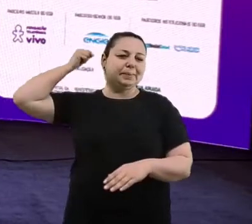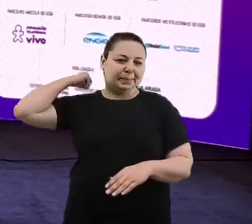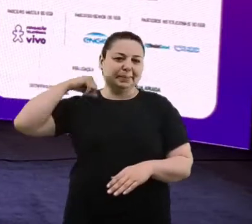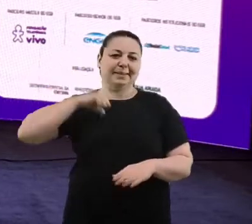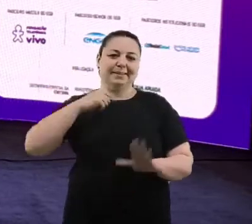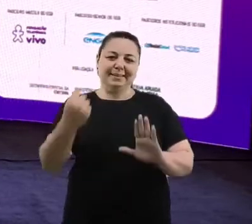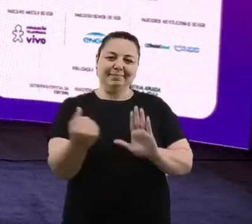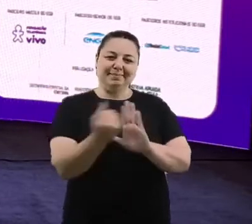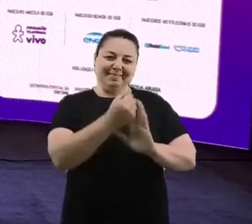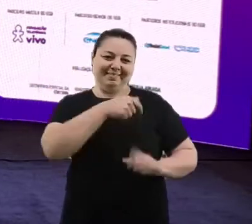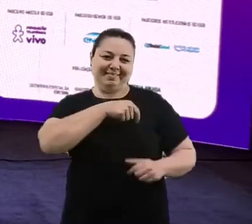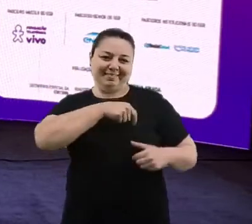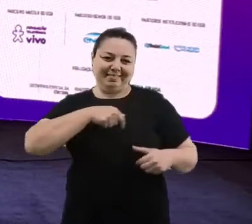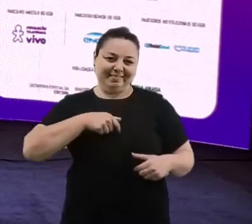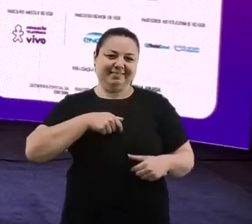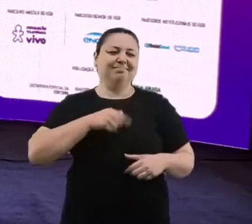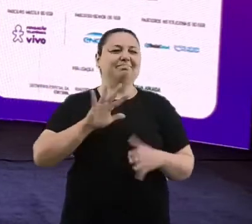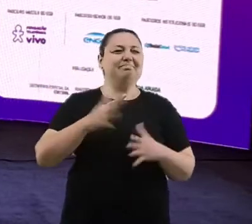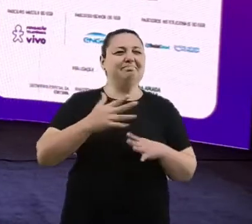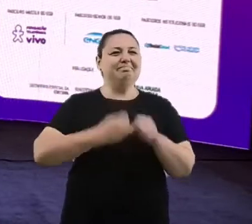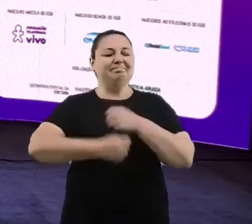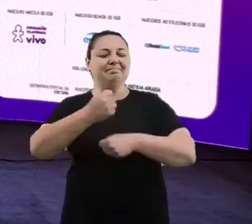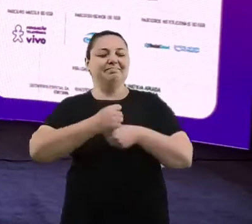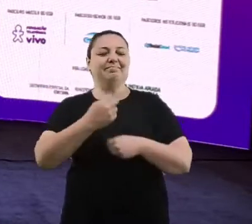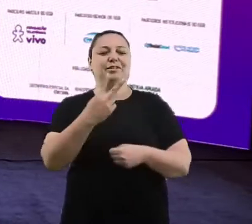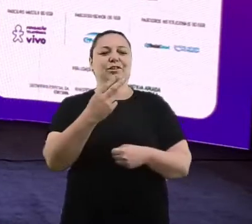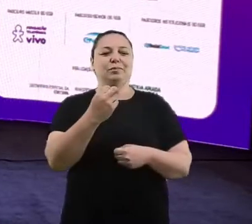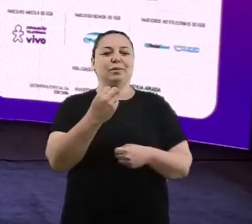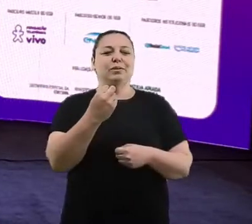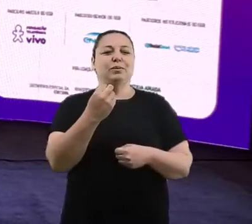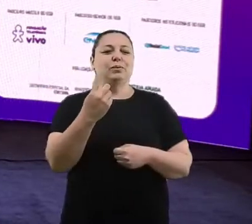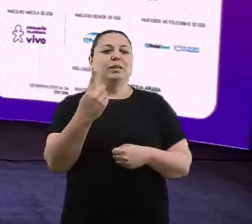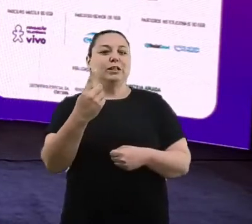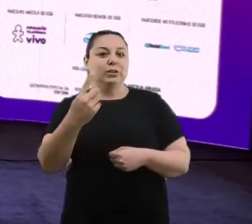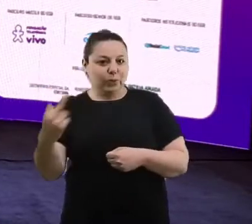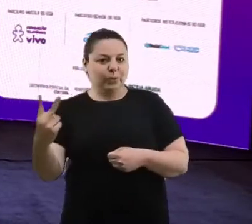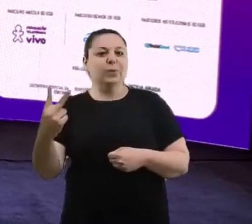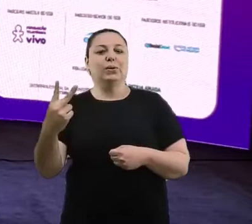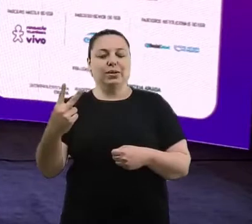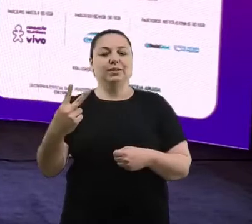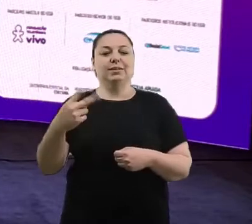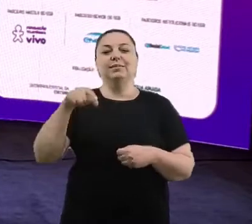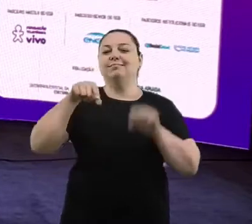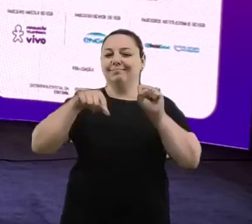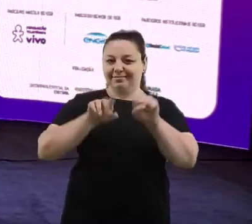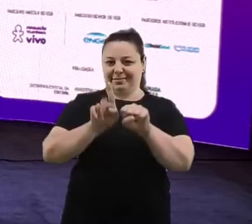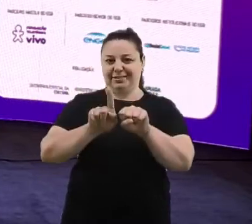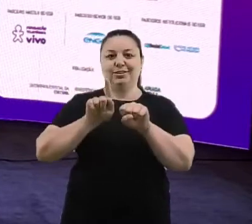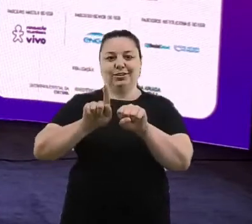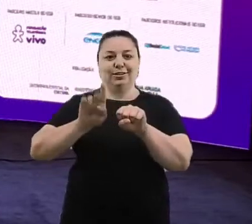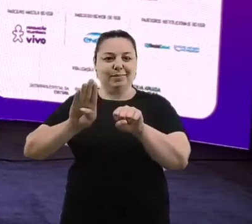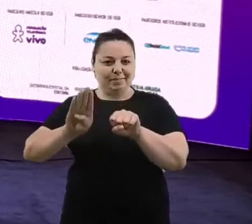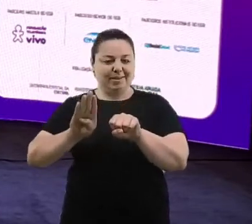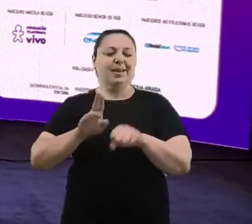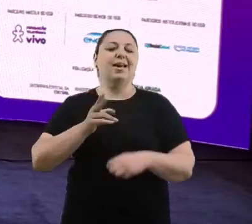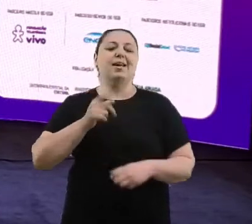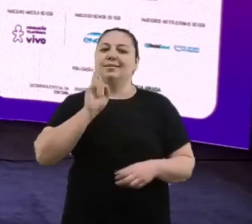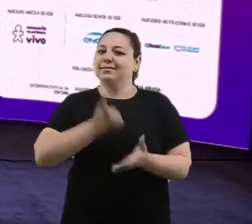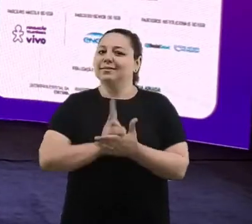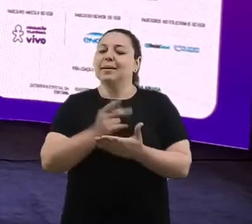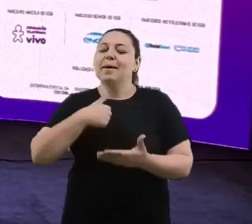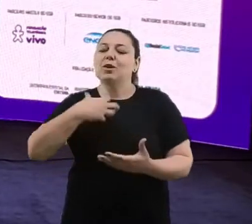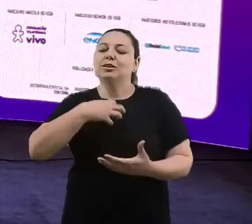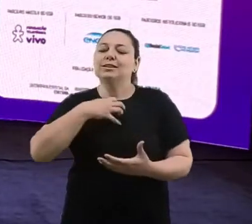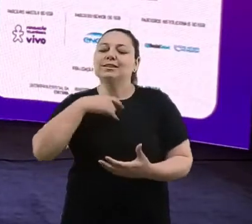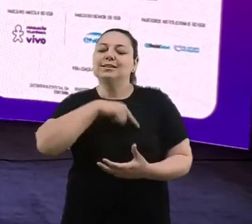época, lá de 2012, porque ela sempre dá muita sorte. A mesma camiseta que a Carol usou ontem. Então,